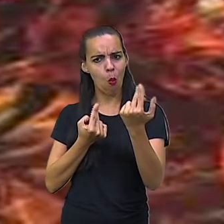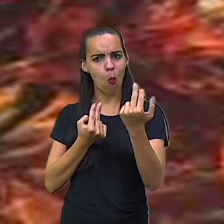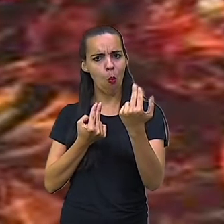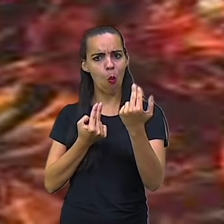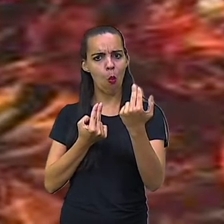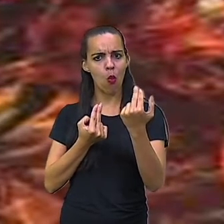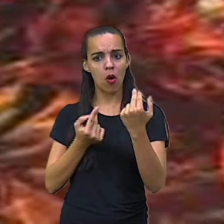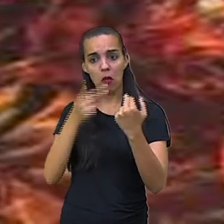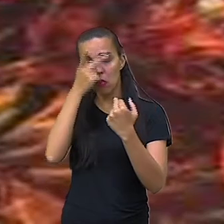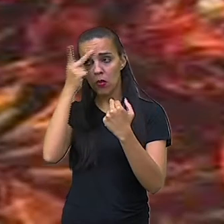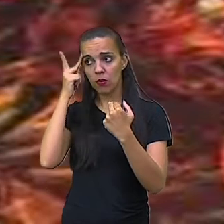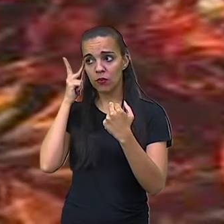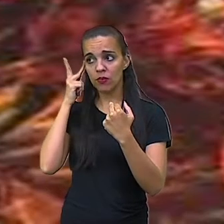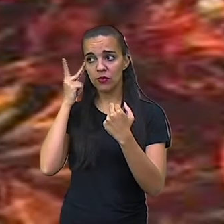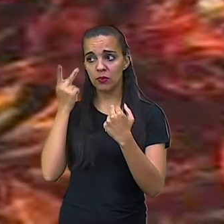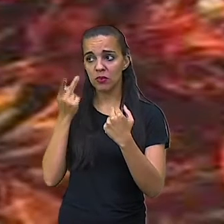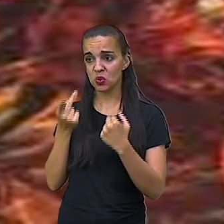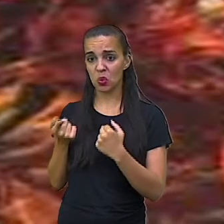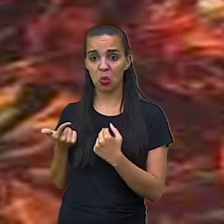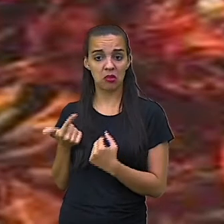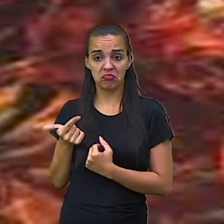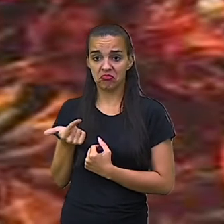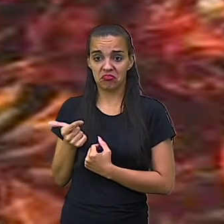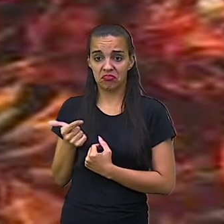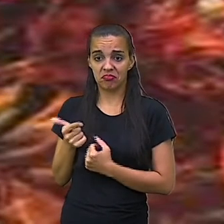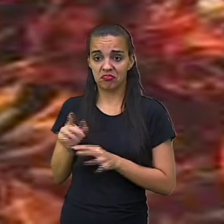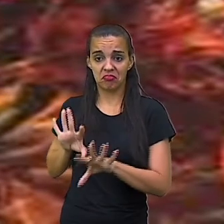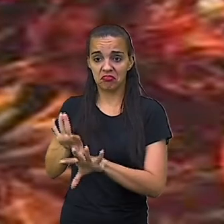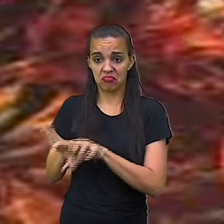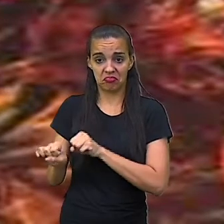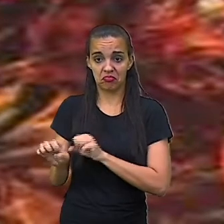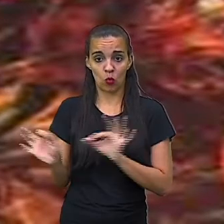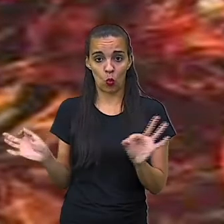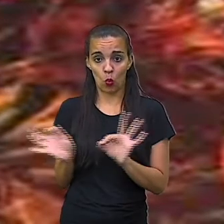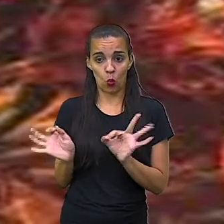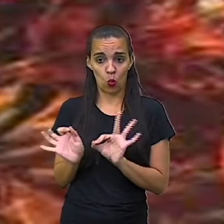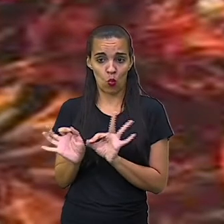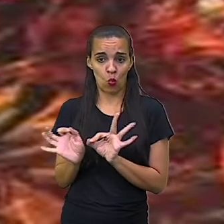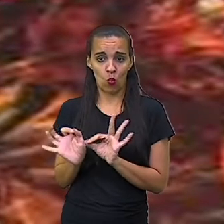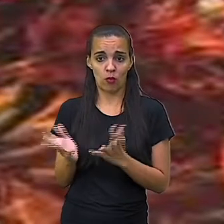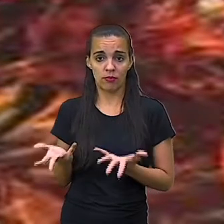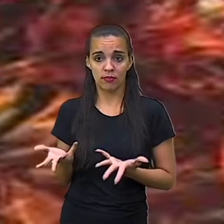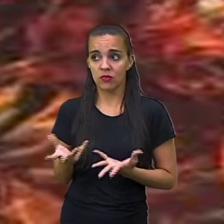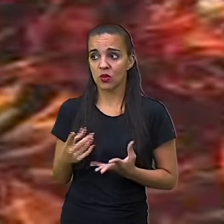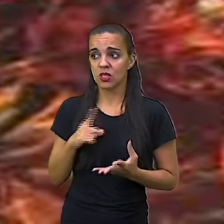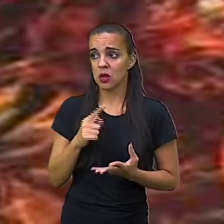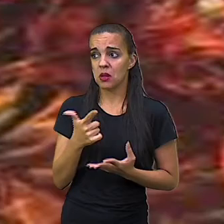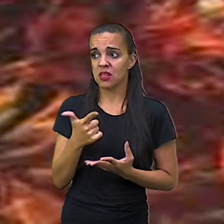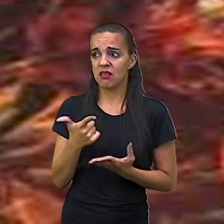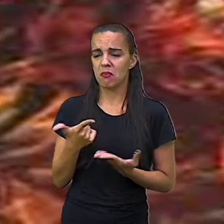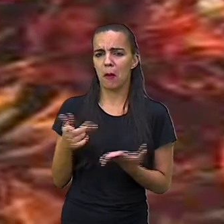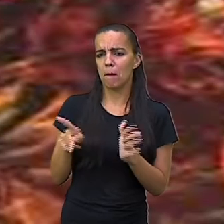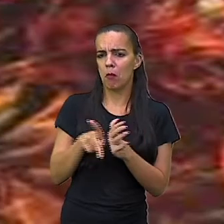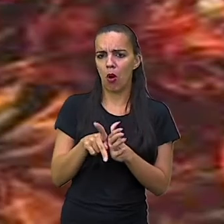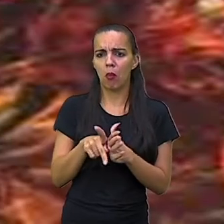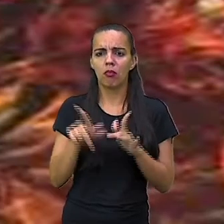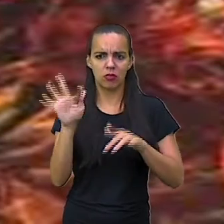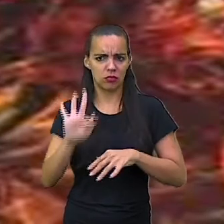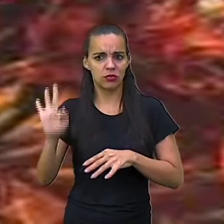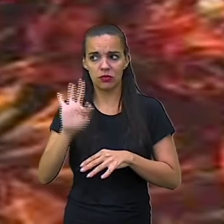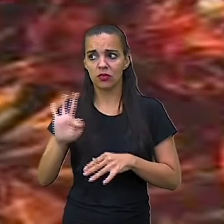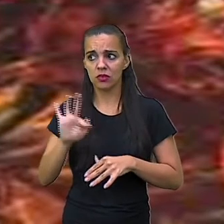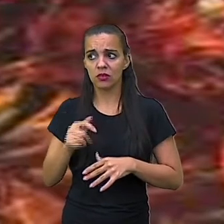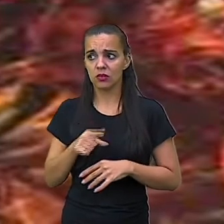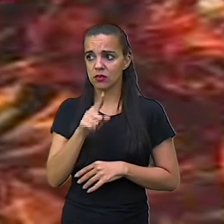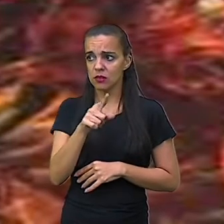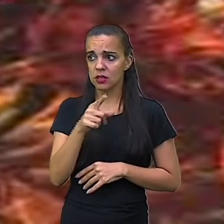salário de uma pessoa que não tem essa formação ou não tem uma formação acadêmica? Olha